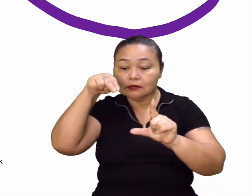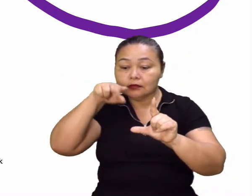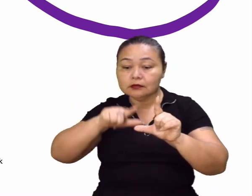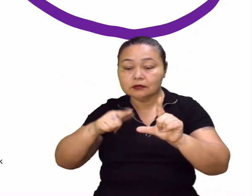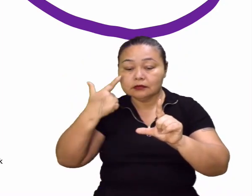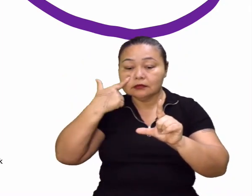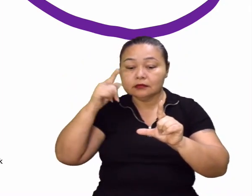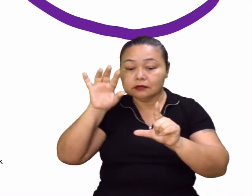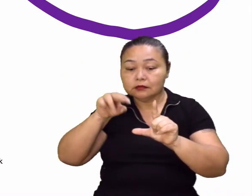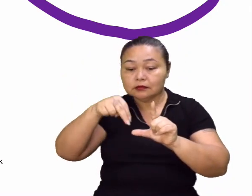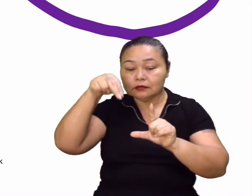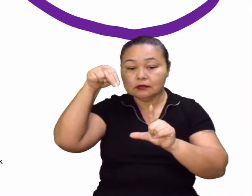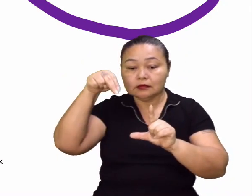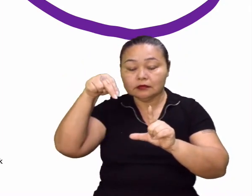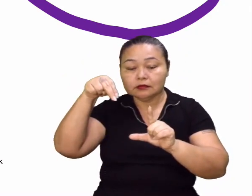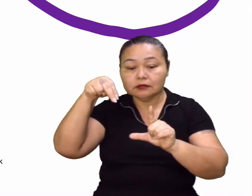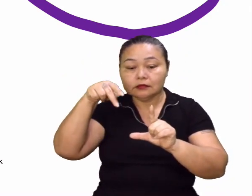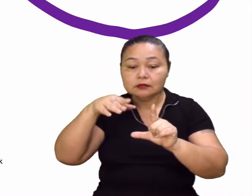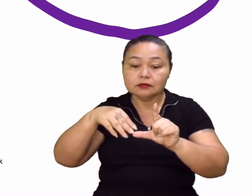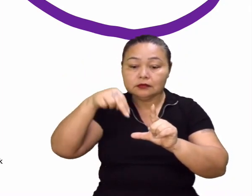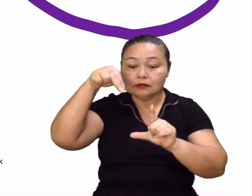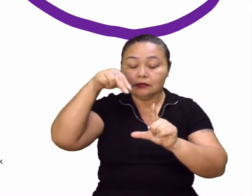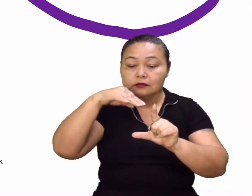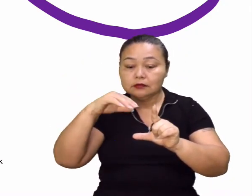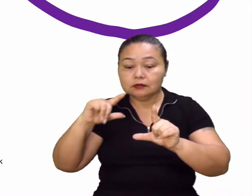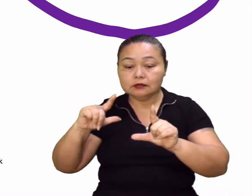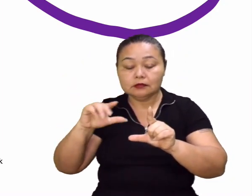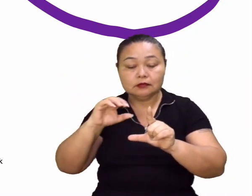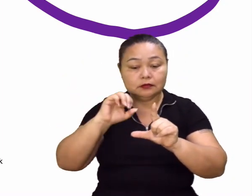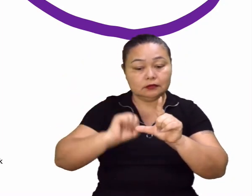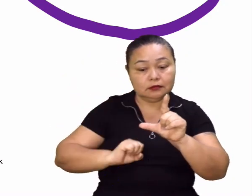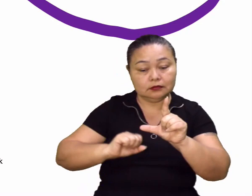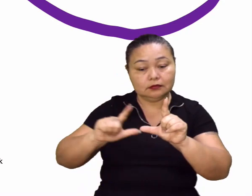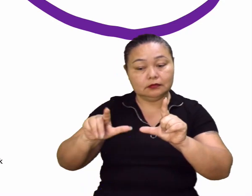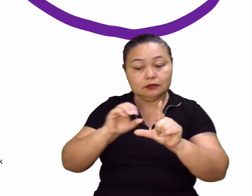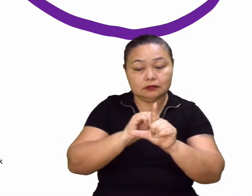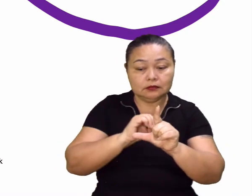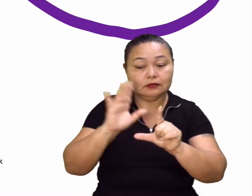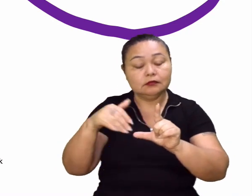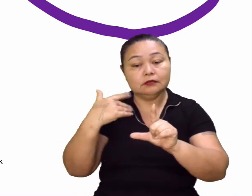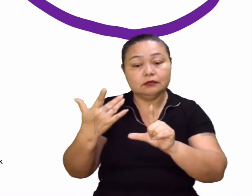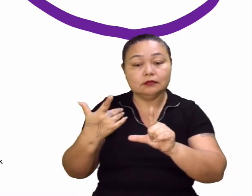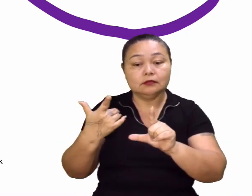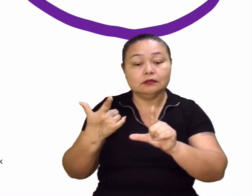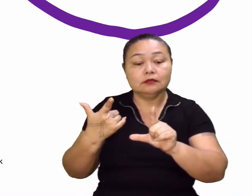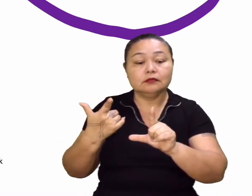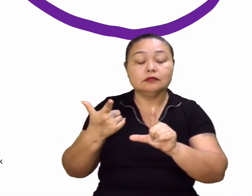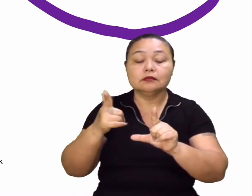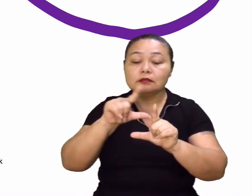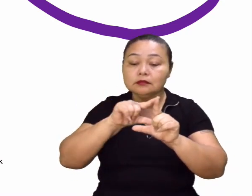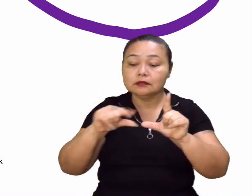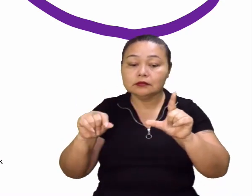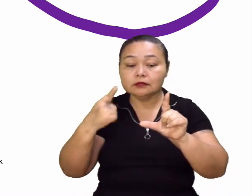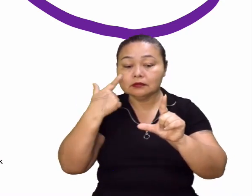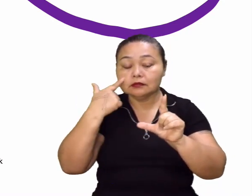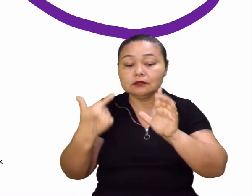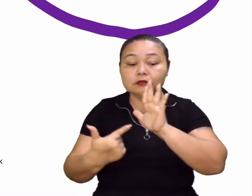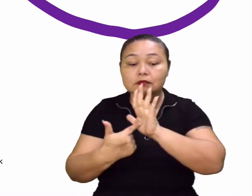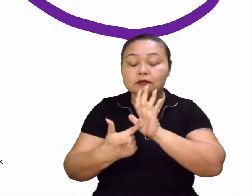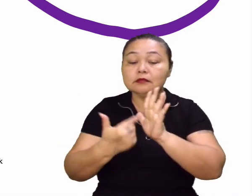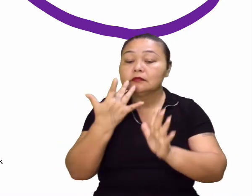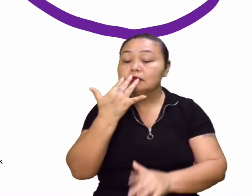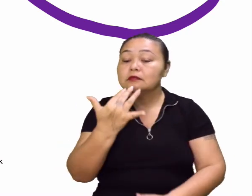para a orientação, a gente sabe para onde está o norte, para onde está o sul, leste, oeste. A legenda representa todas